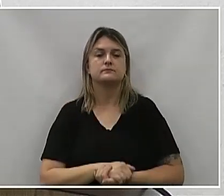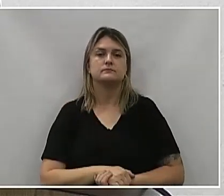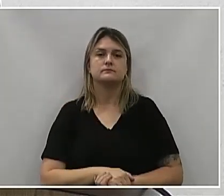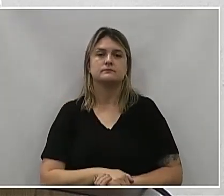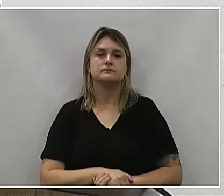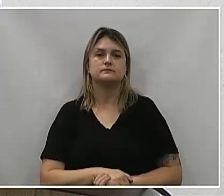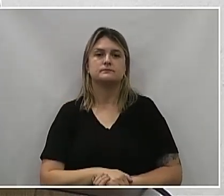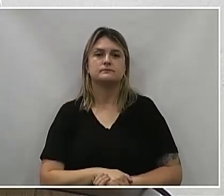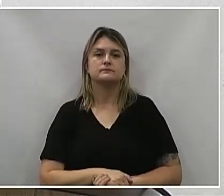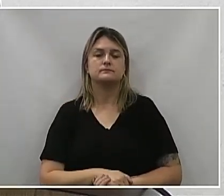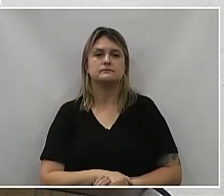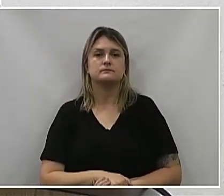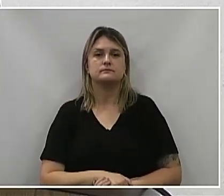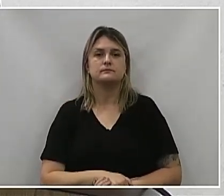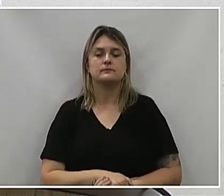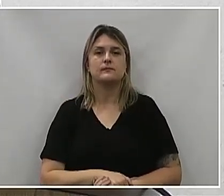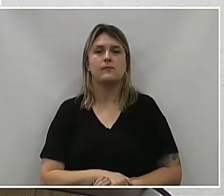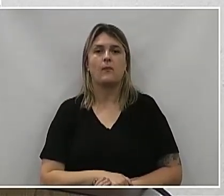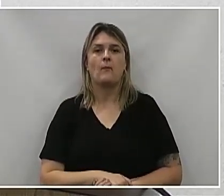internet, para